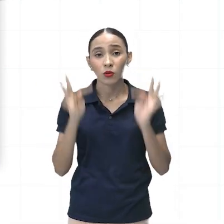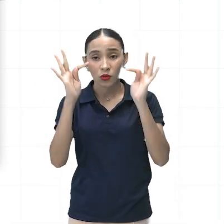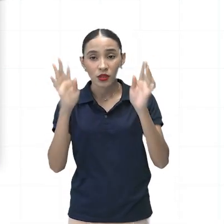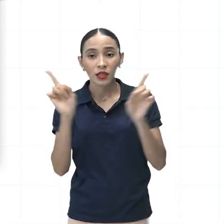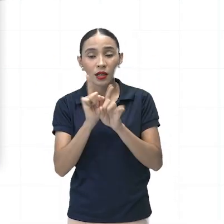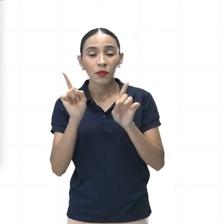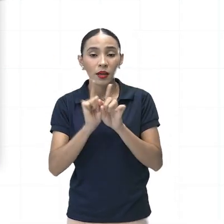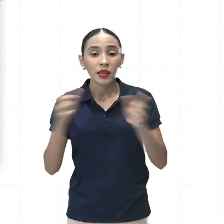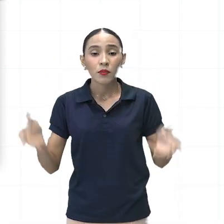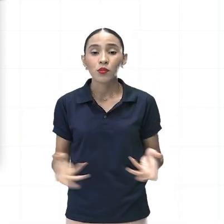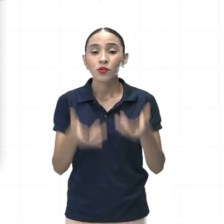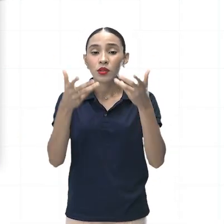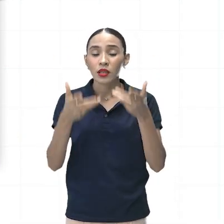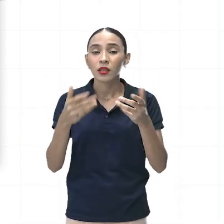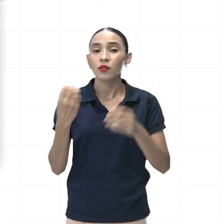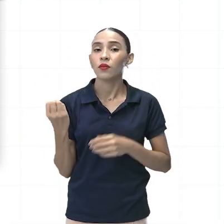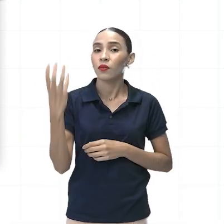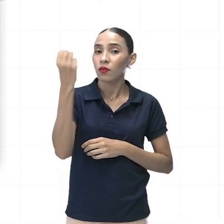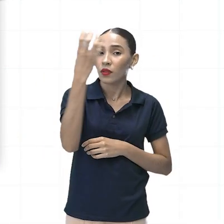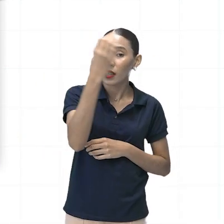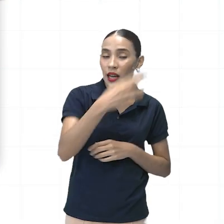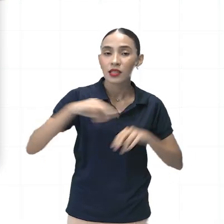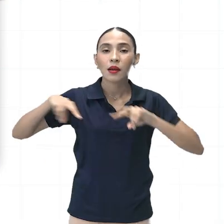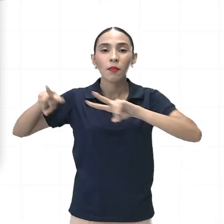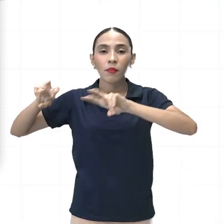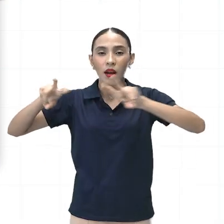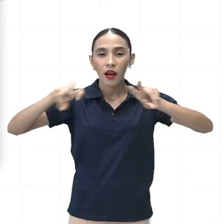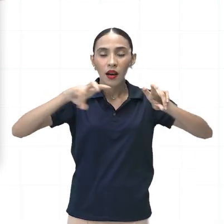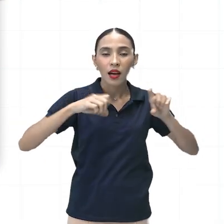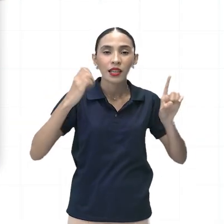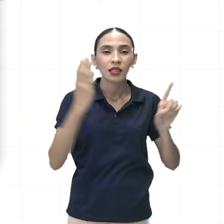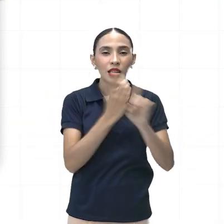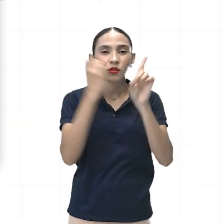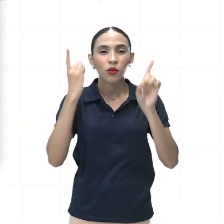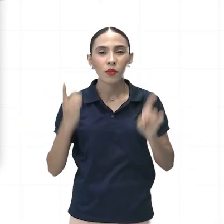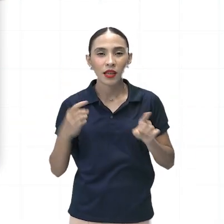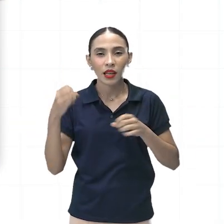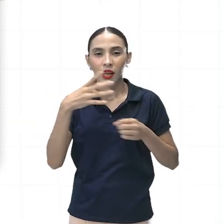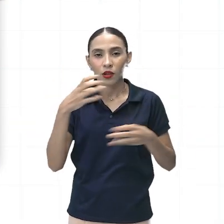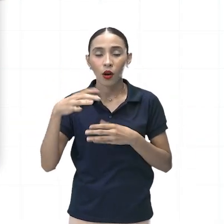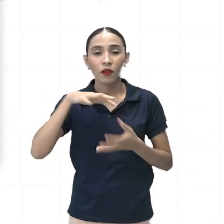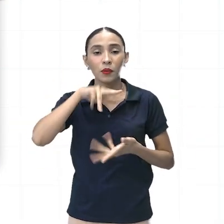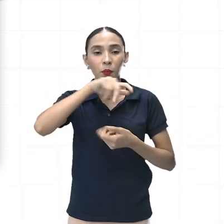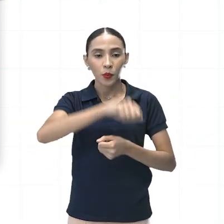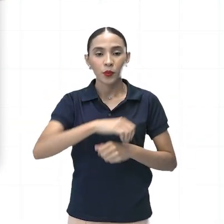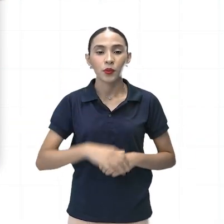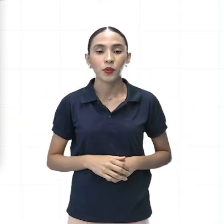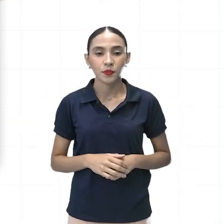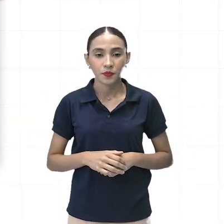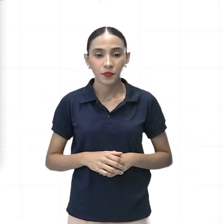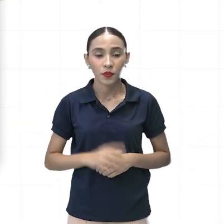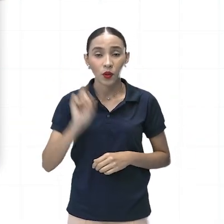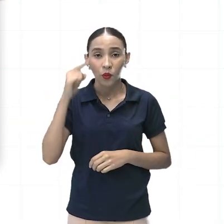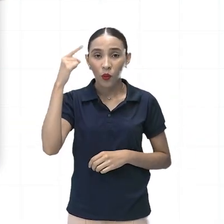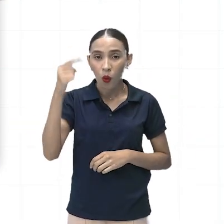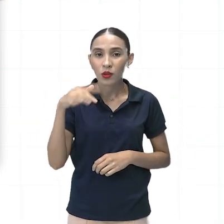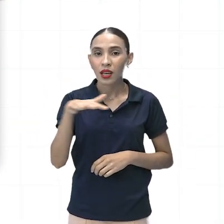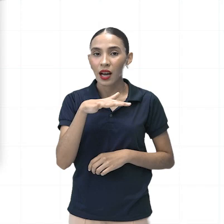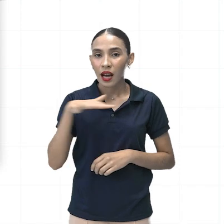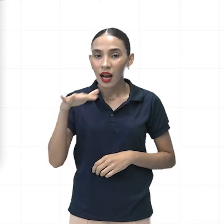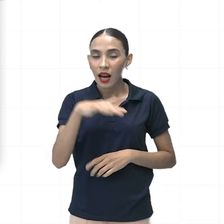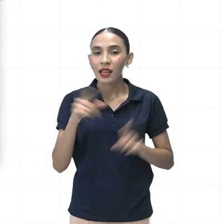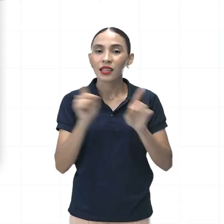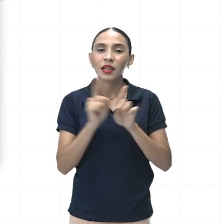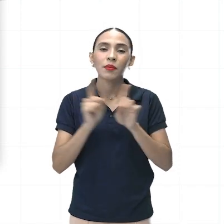tecnologias, impulsionando viagens, explorações e descobertas novas por todo o mundo. Outra área que estava em